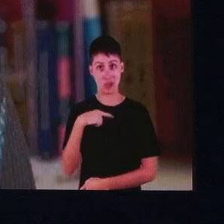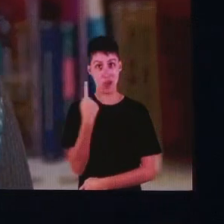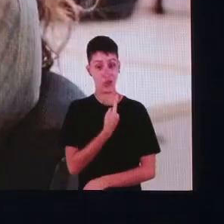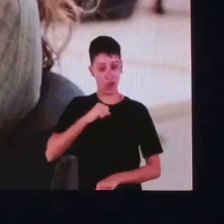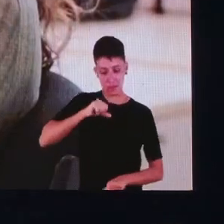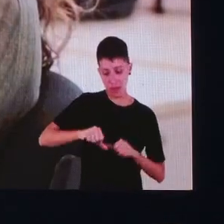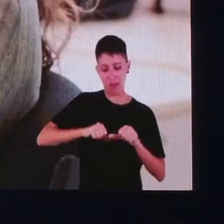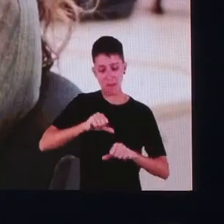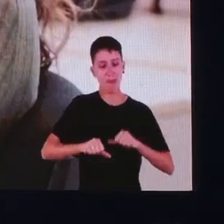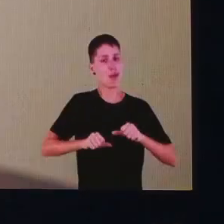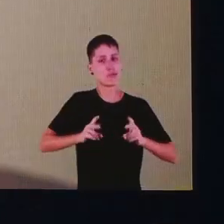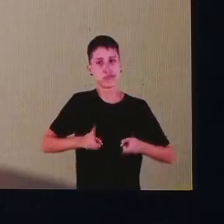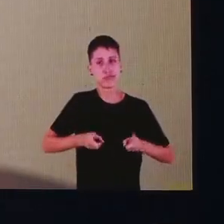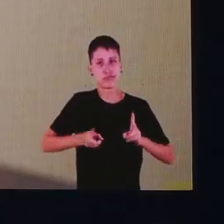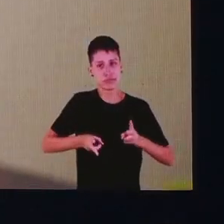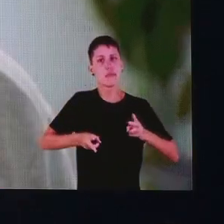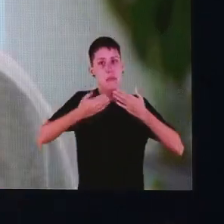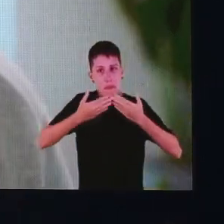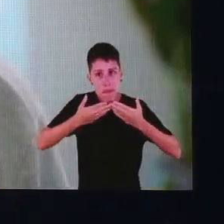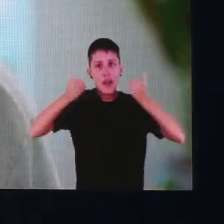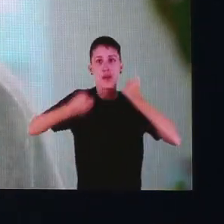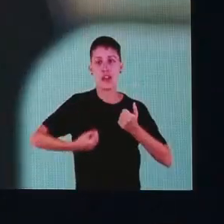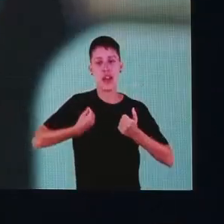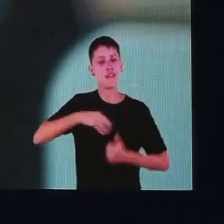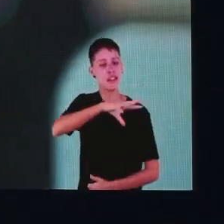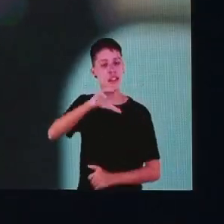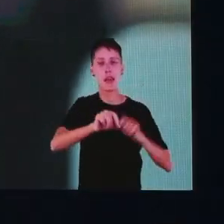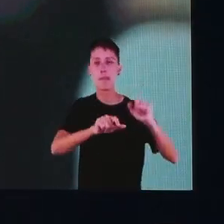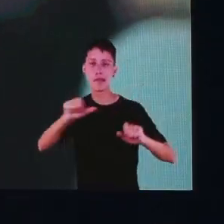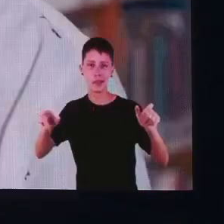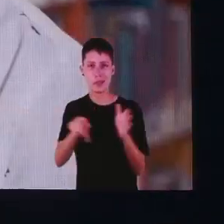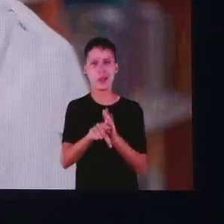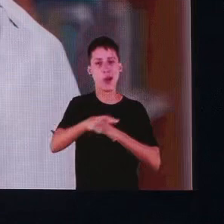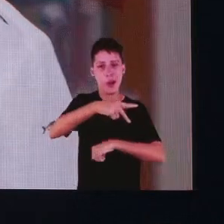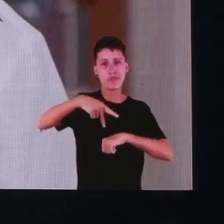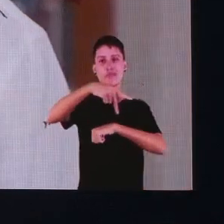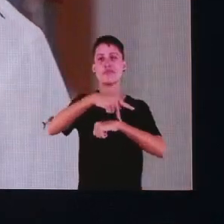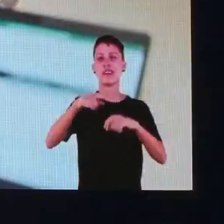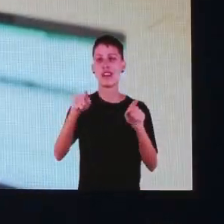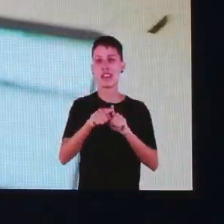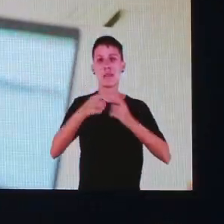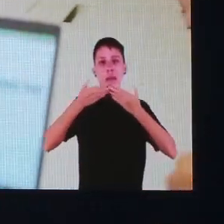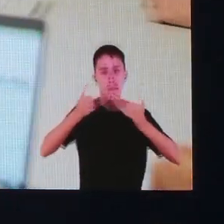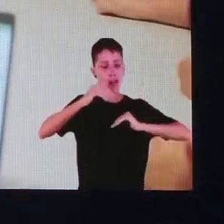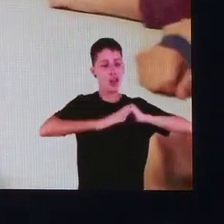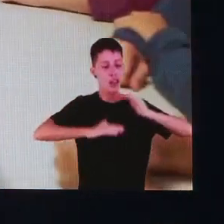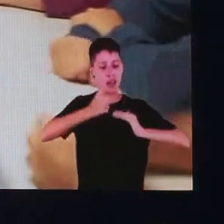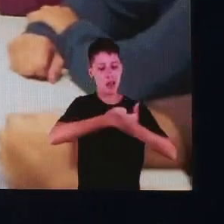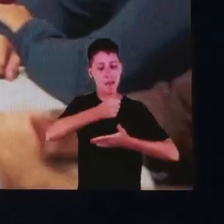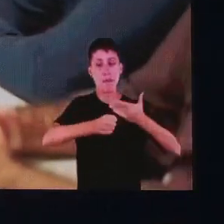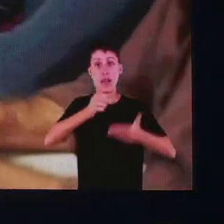nos transformamos continuamente para melhorar as vidas de milhões de brasileiros e também construir as bases para o futuro das